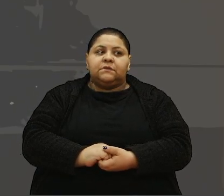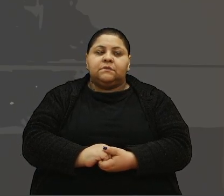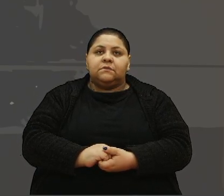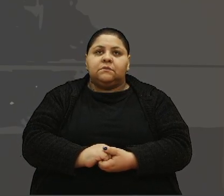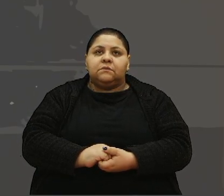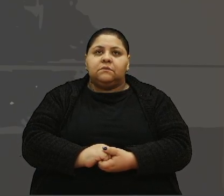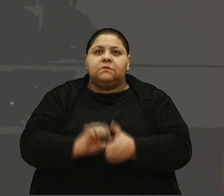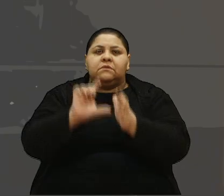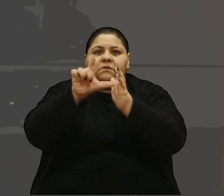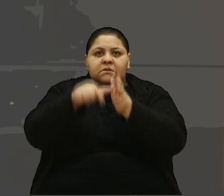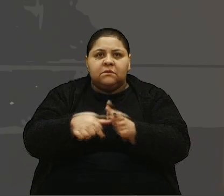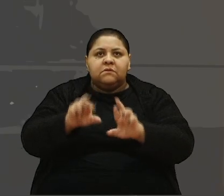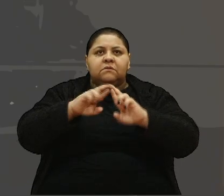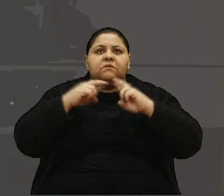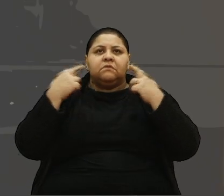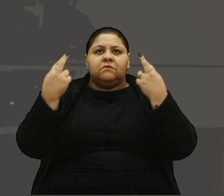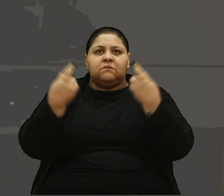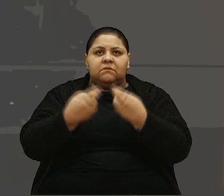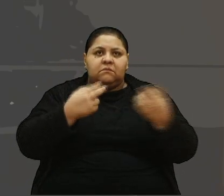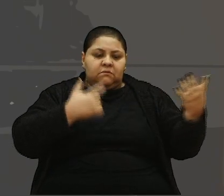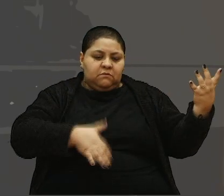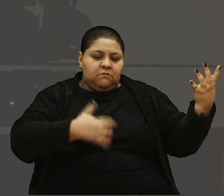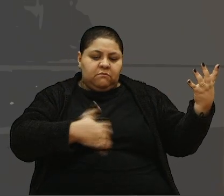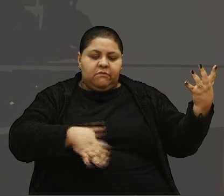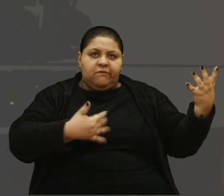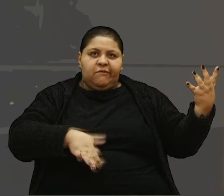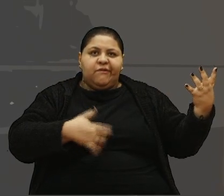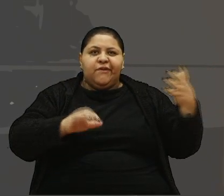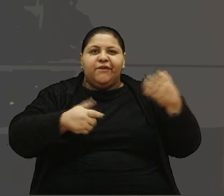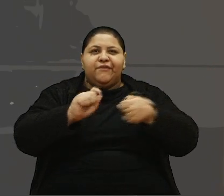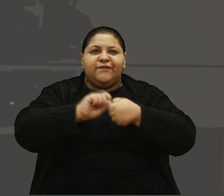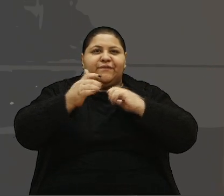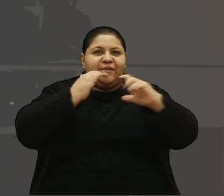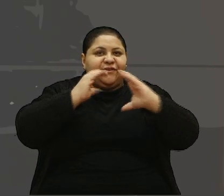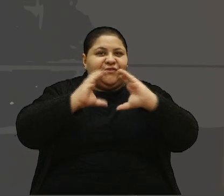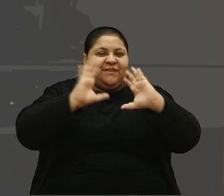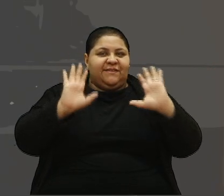Depois da sessão, daí eu pego o violão lá e fizemos as cantorias.